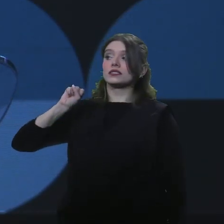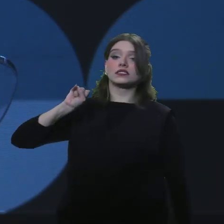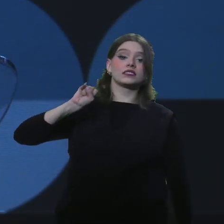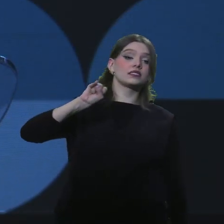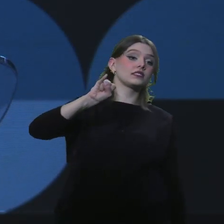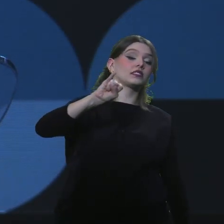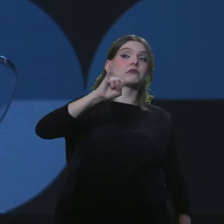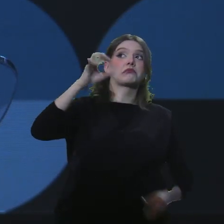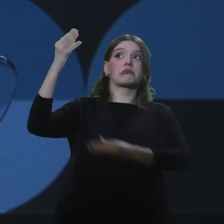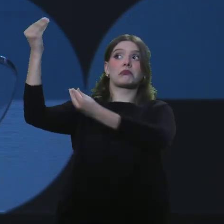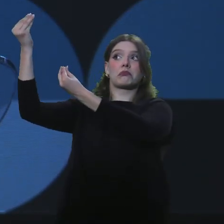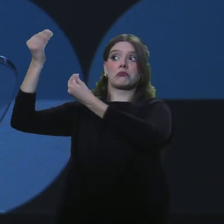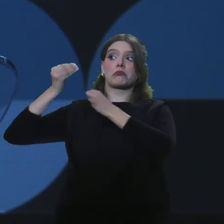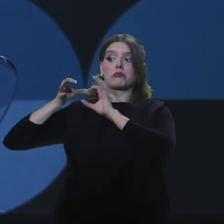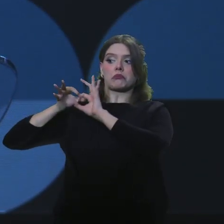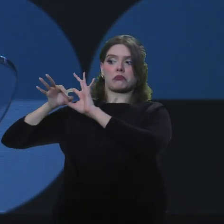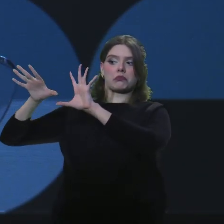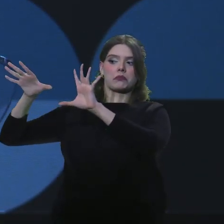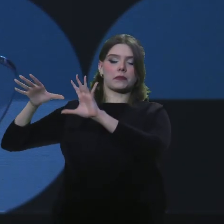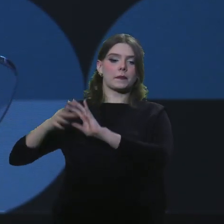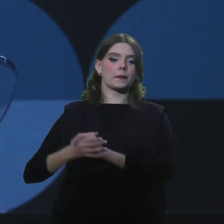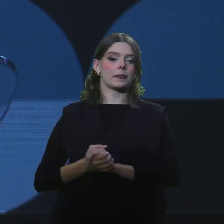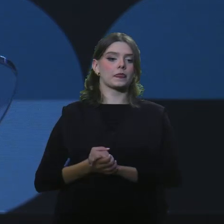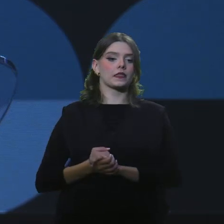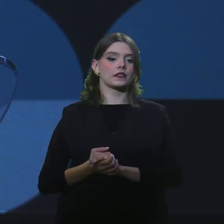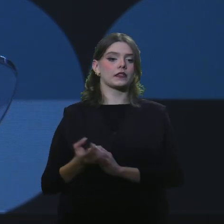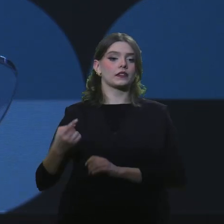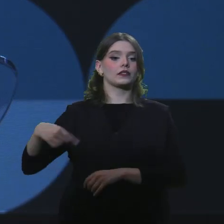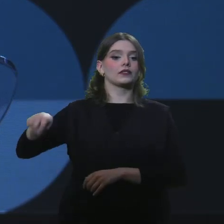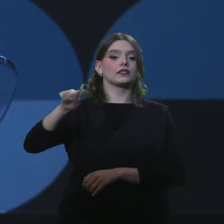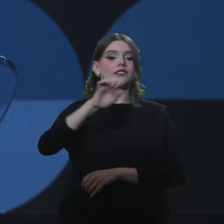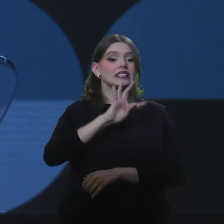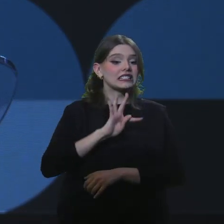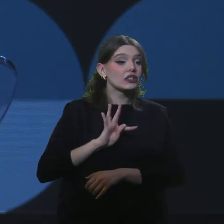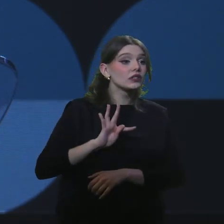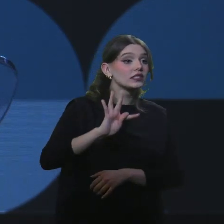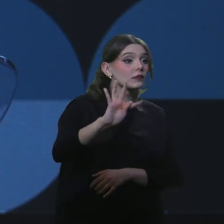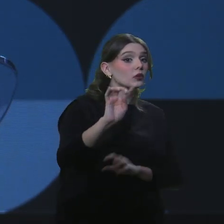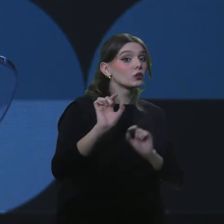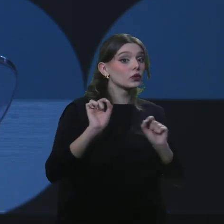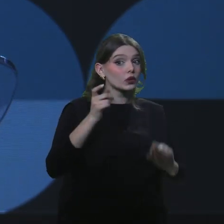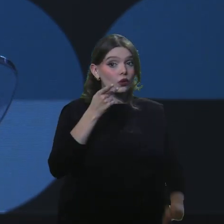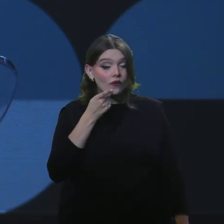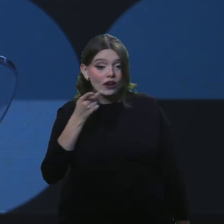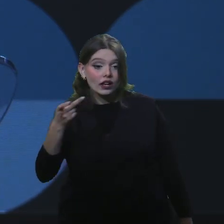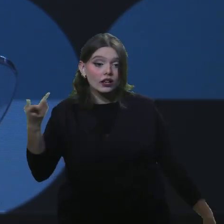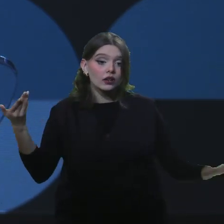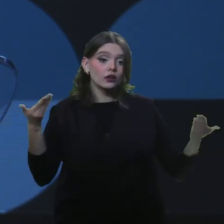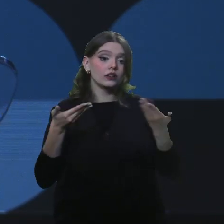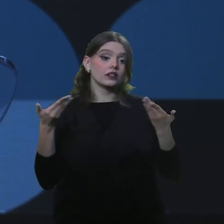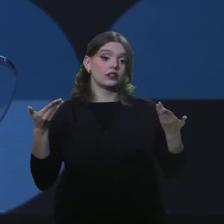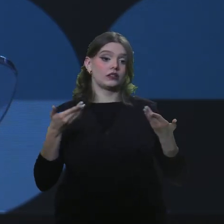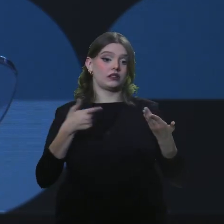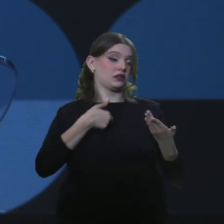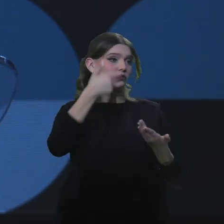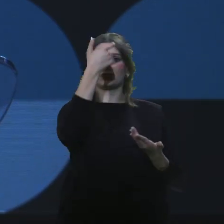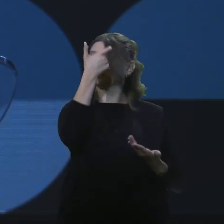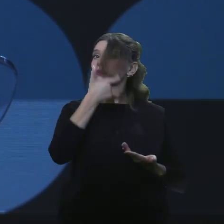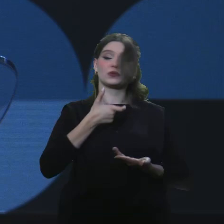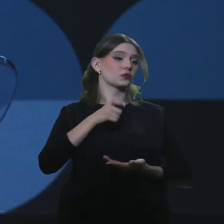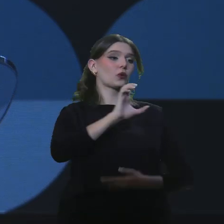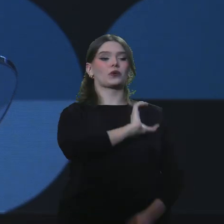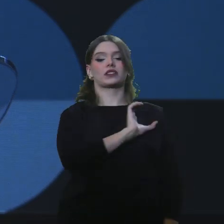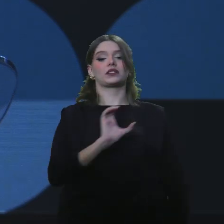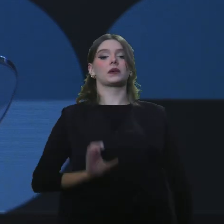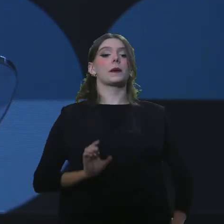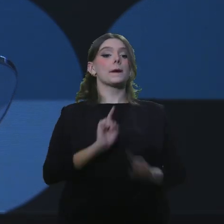dado. Vós mesmos sois testemunhas do que vos disse. Eu não sou o Cristo, mas eu fui